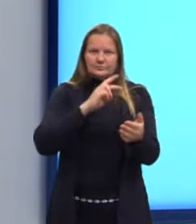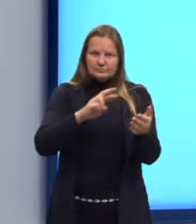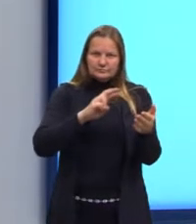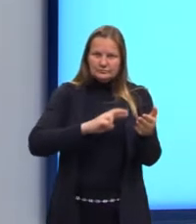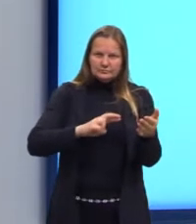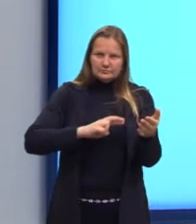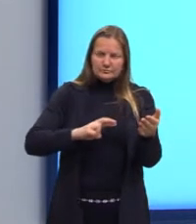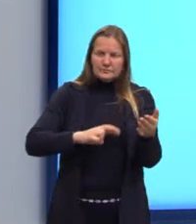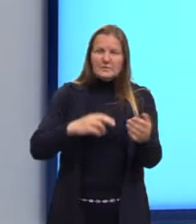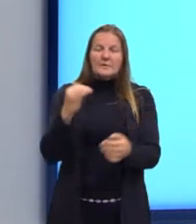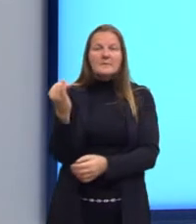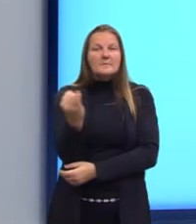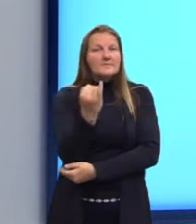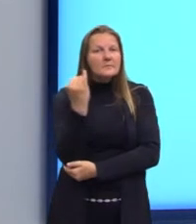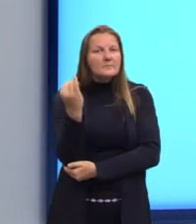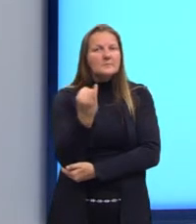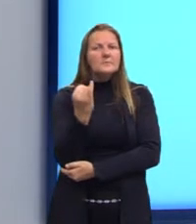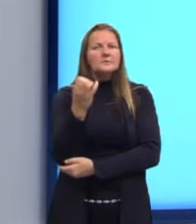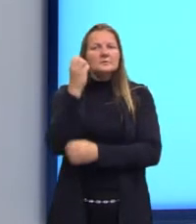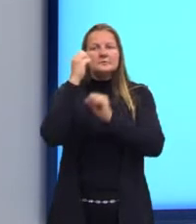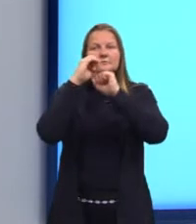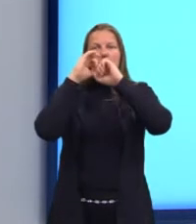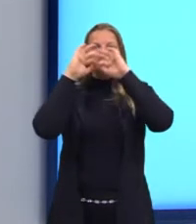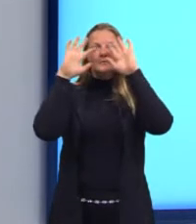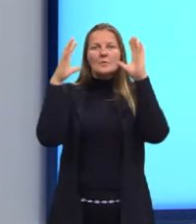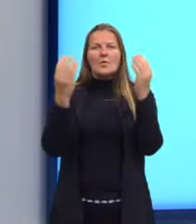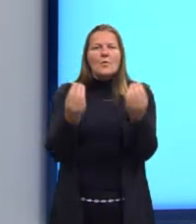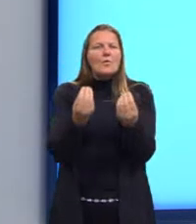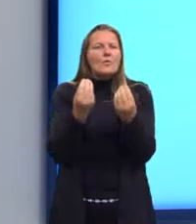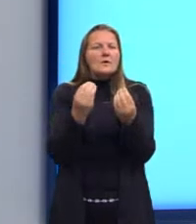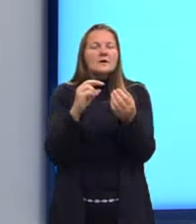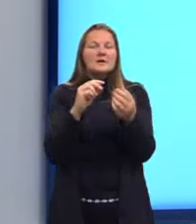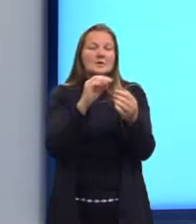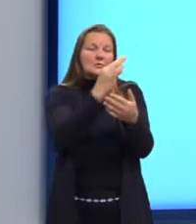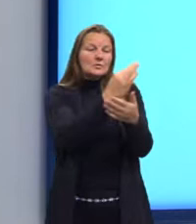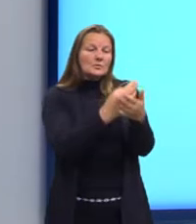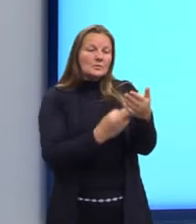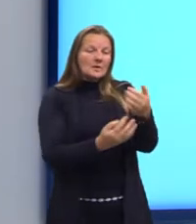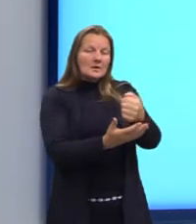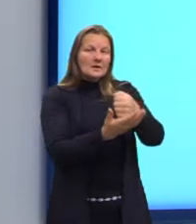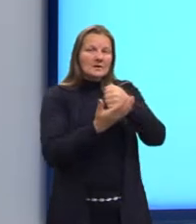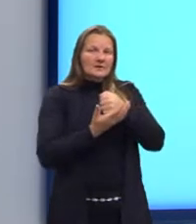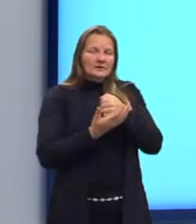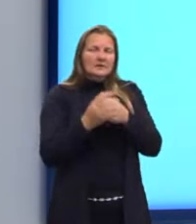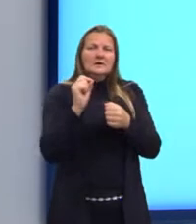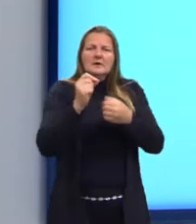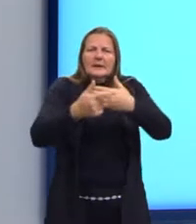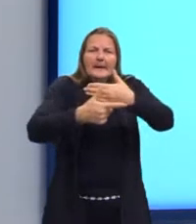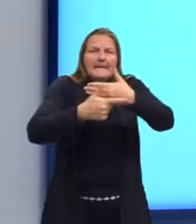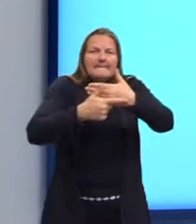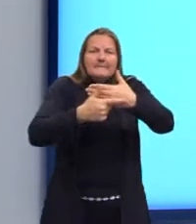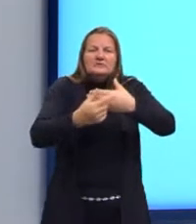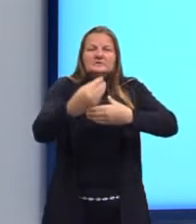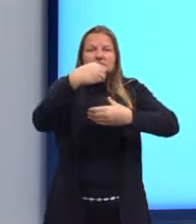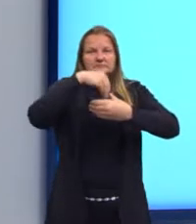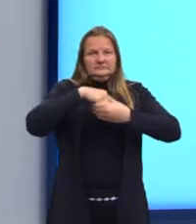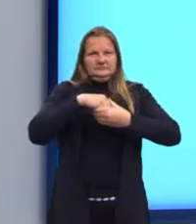é fundamental entendermos o que eles são e a sua importância